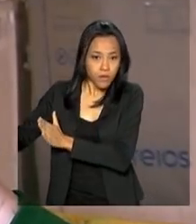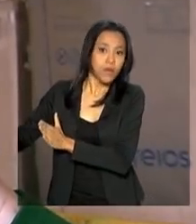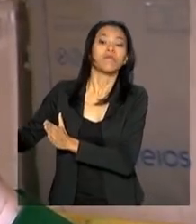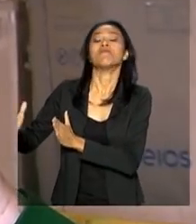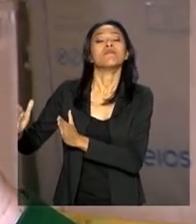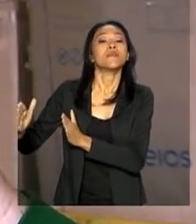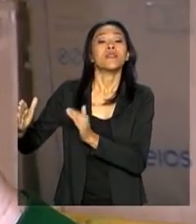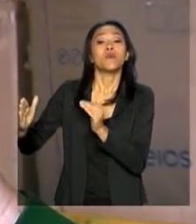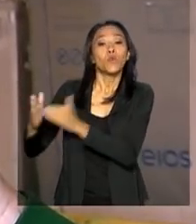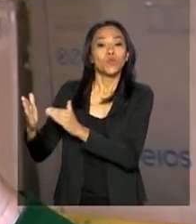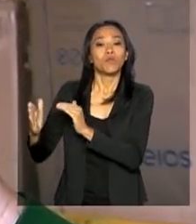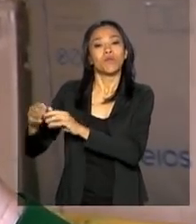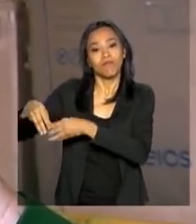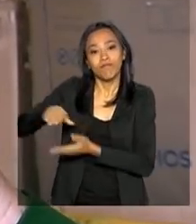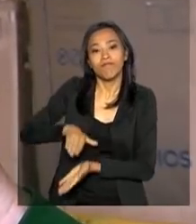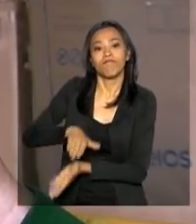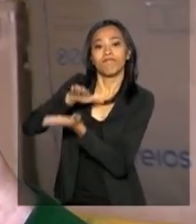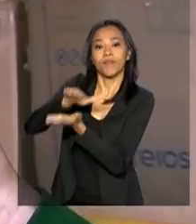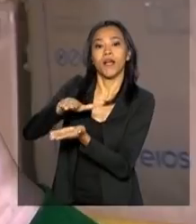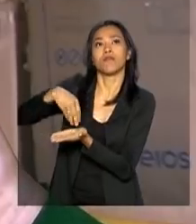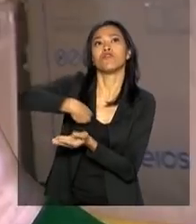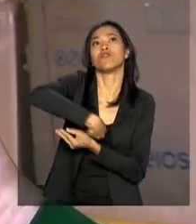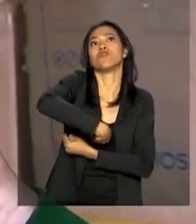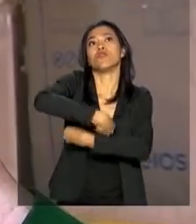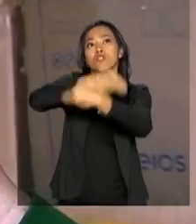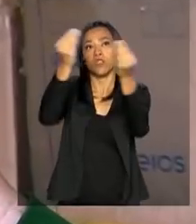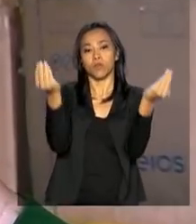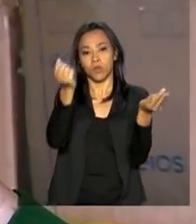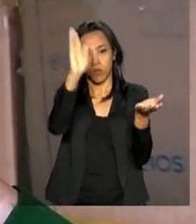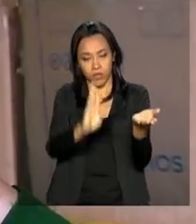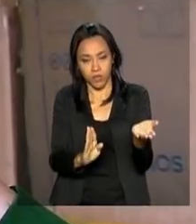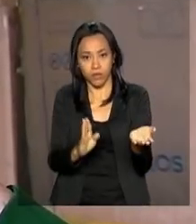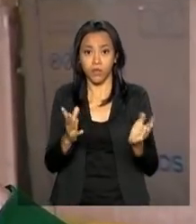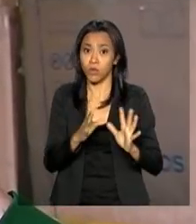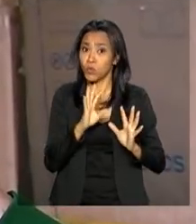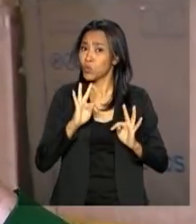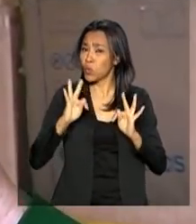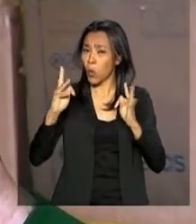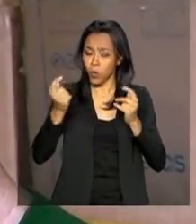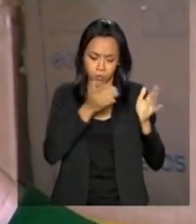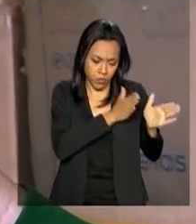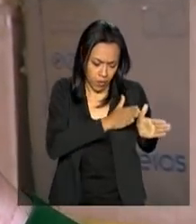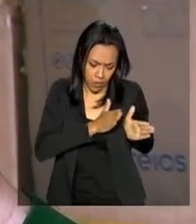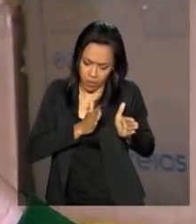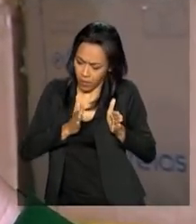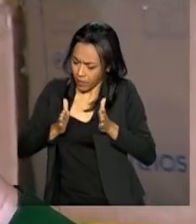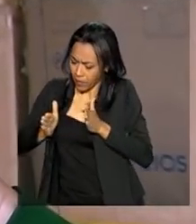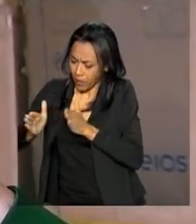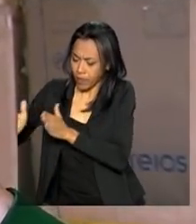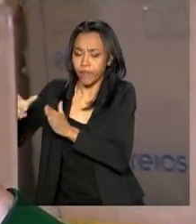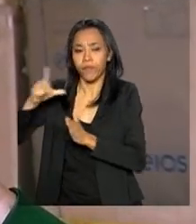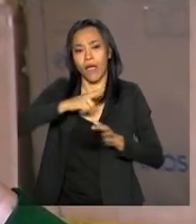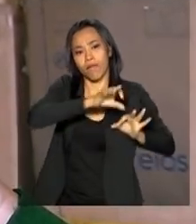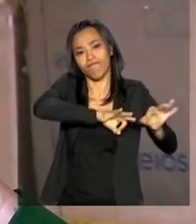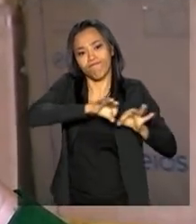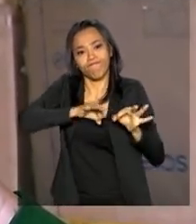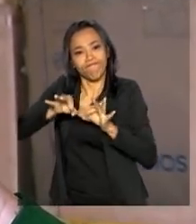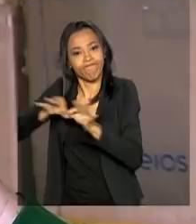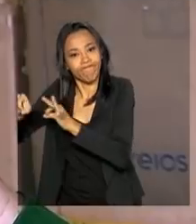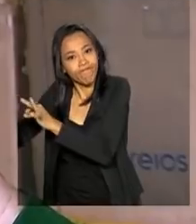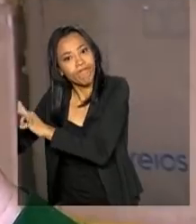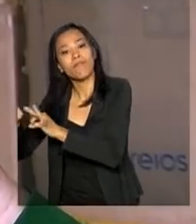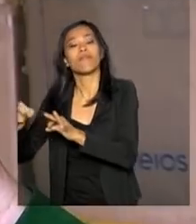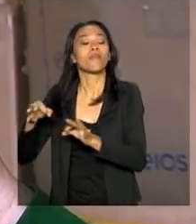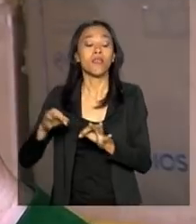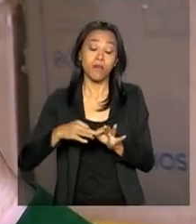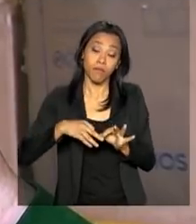e a etapa da distribuição. Toda essa parte, toda essa cadeia logística, ela está programada para atender essa demanda